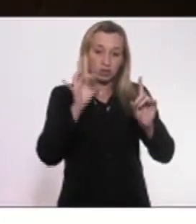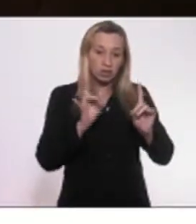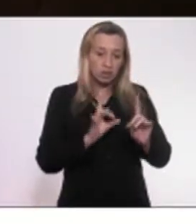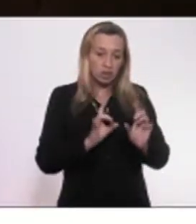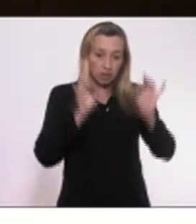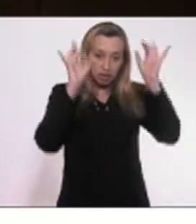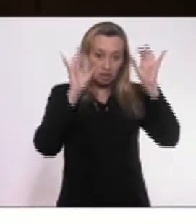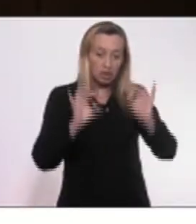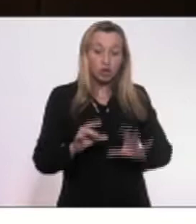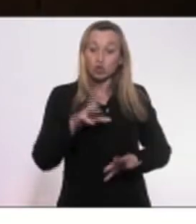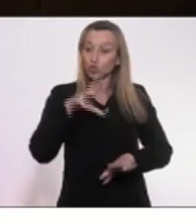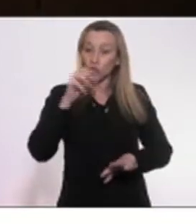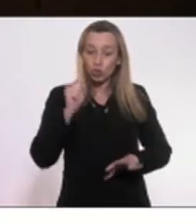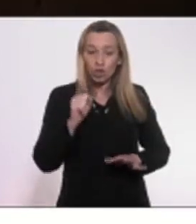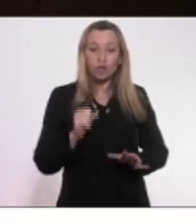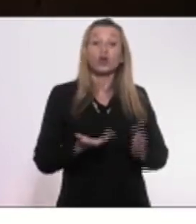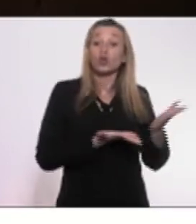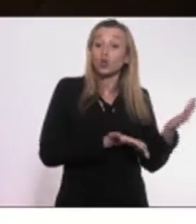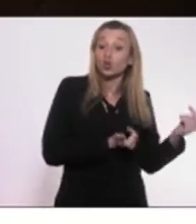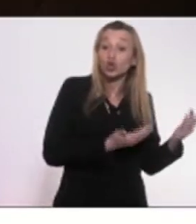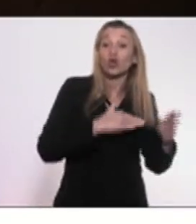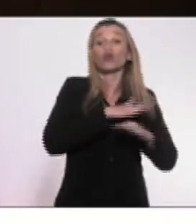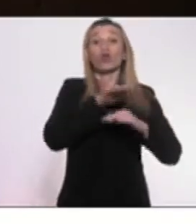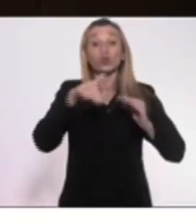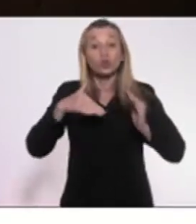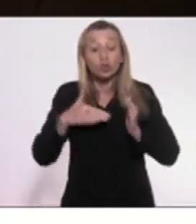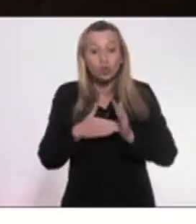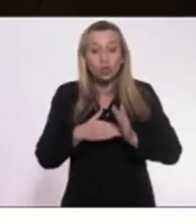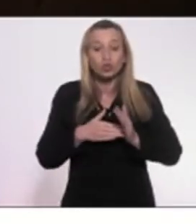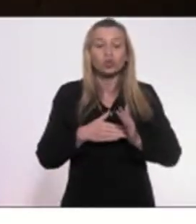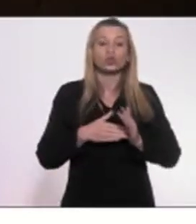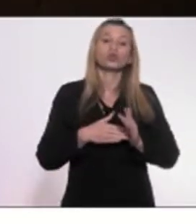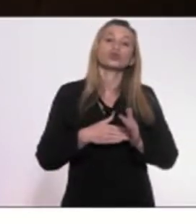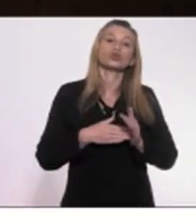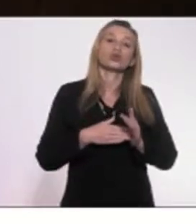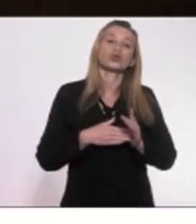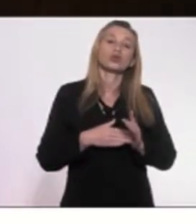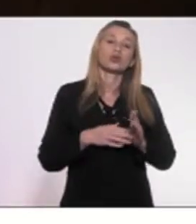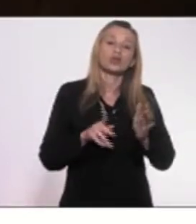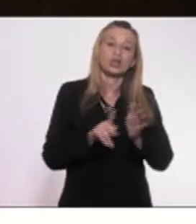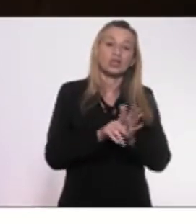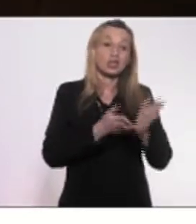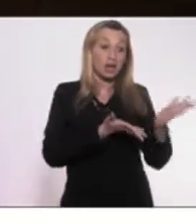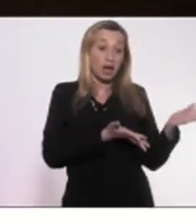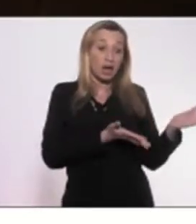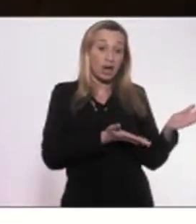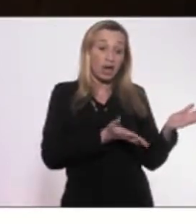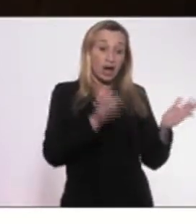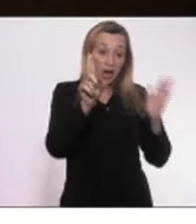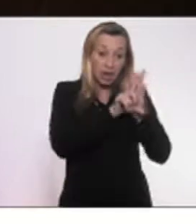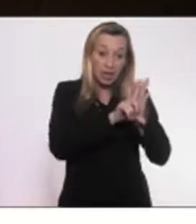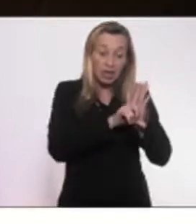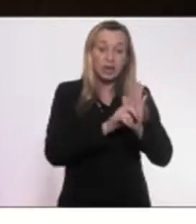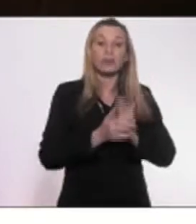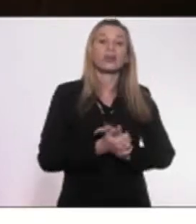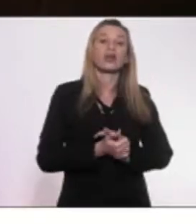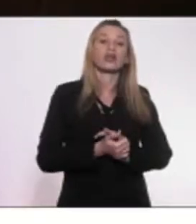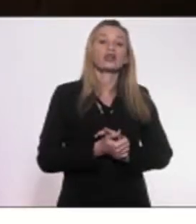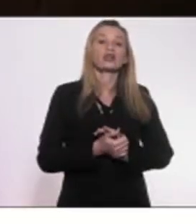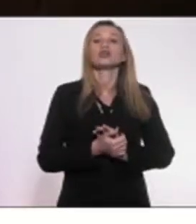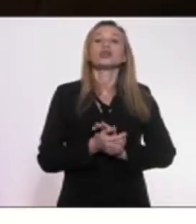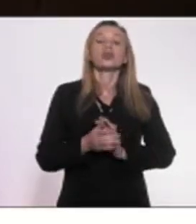que efetivamente o jovem como um todo fosse objeto dessa lei, e sobretudo aqueles que sejam oriundos de